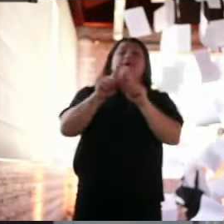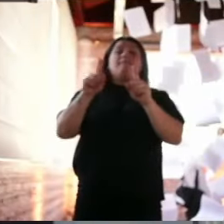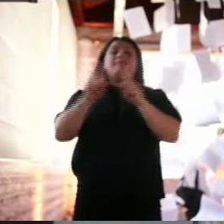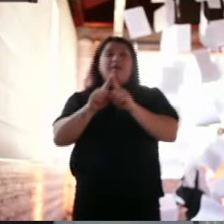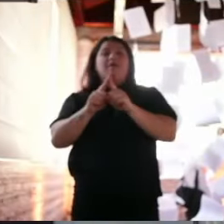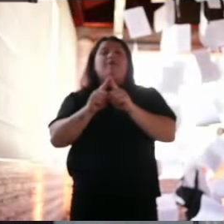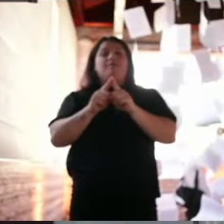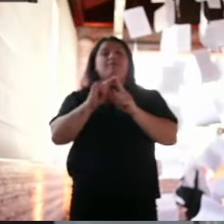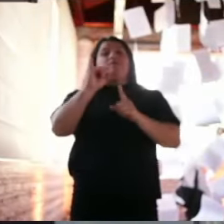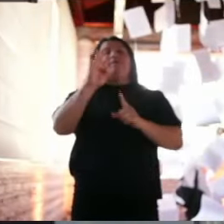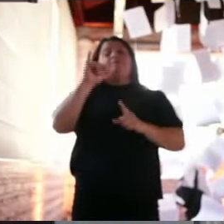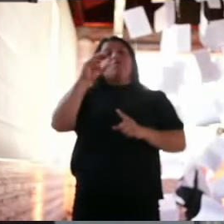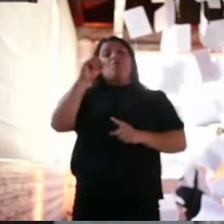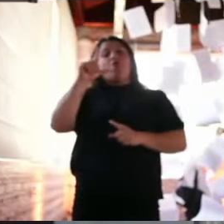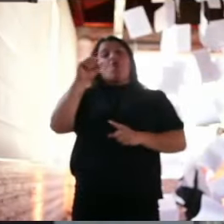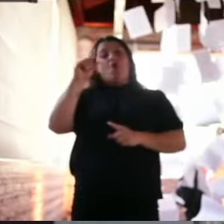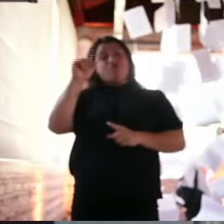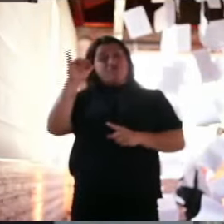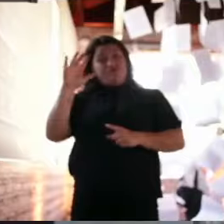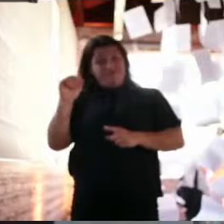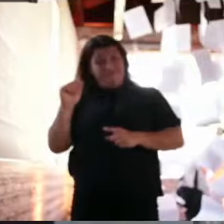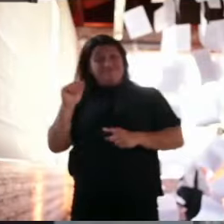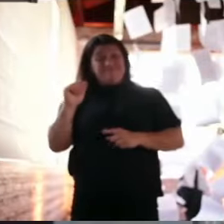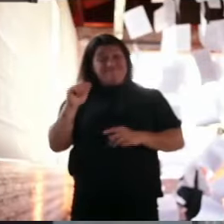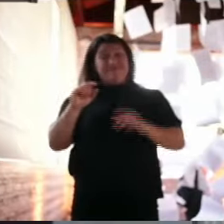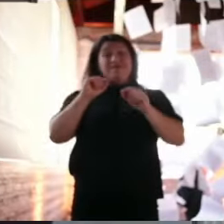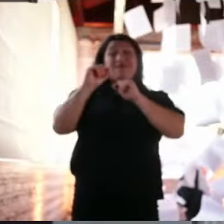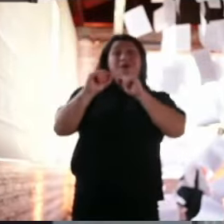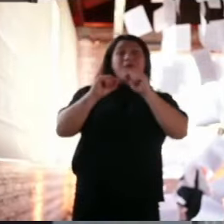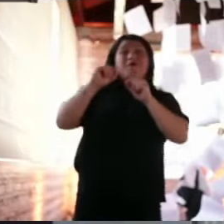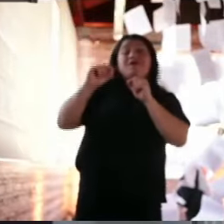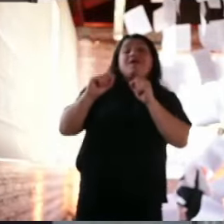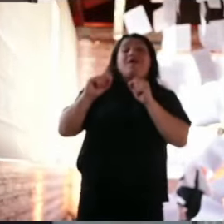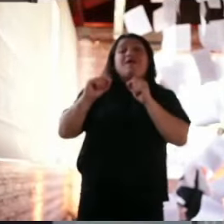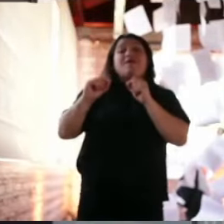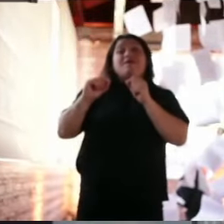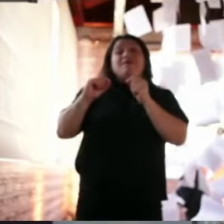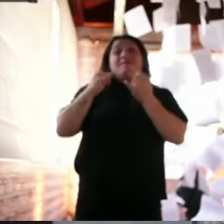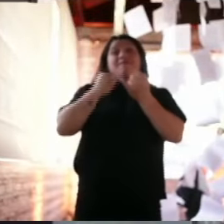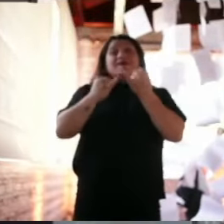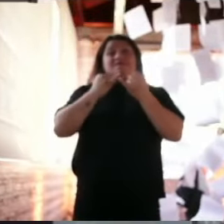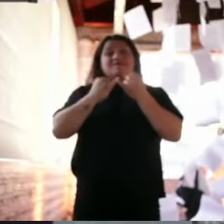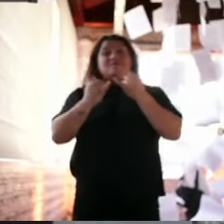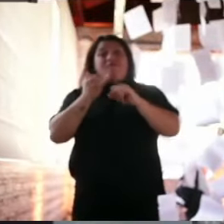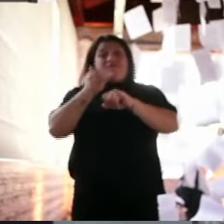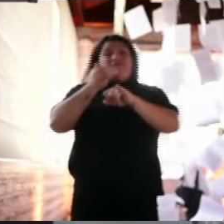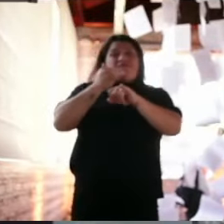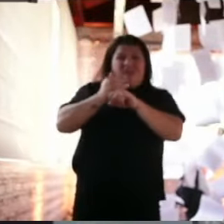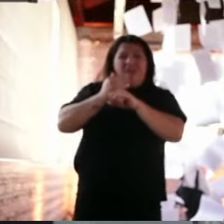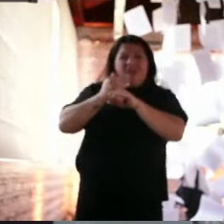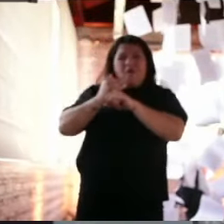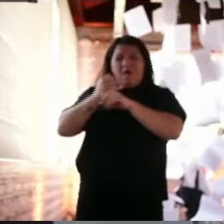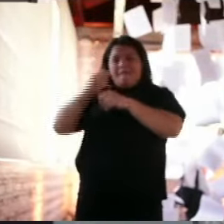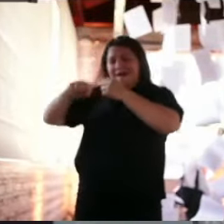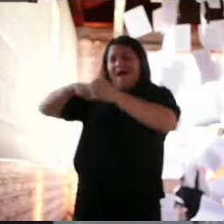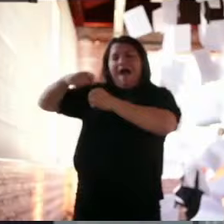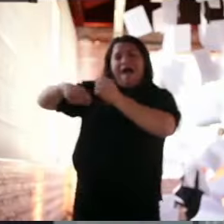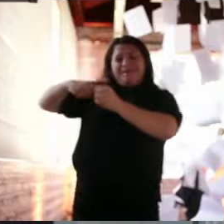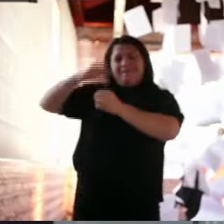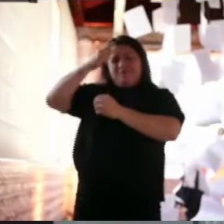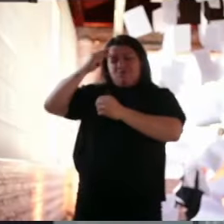tá E que funciona como uma bola de ferro mandando para o fundo do Rio como sociedade não